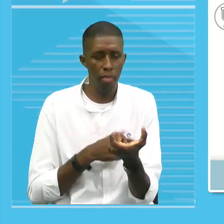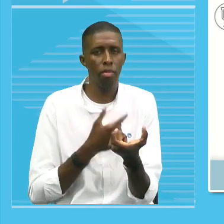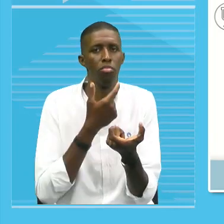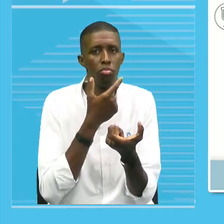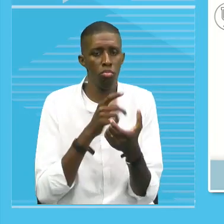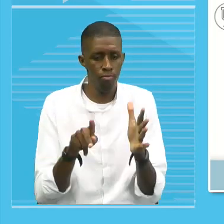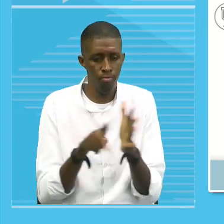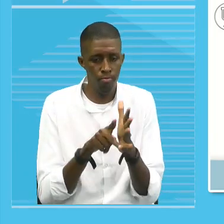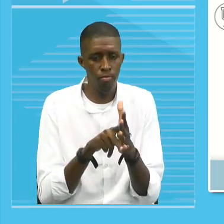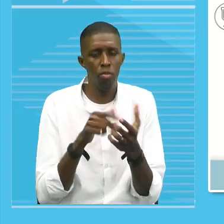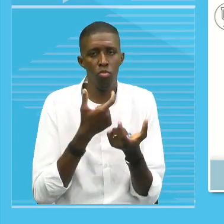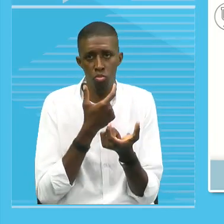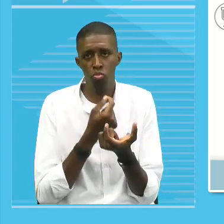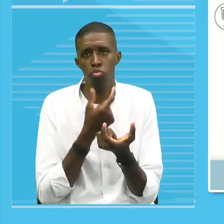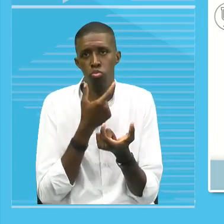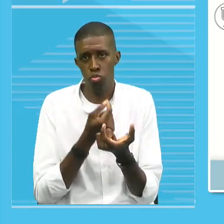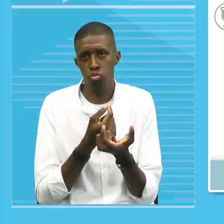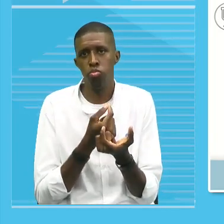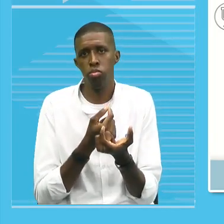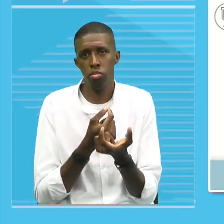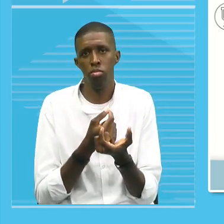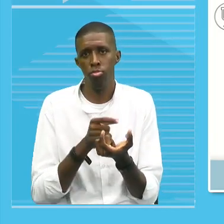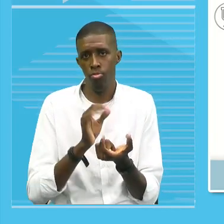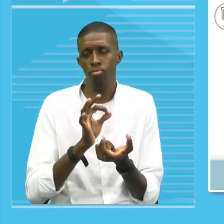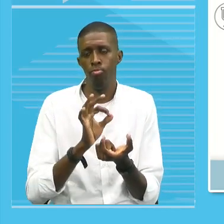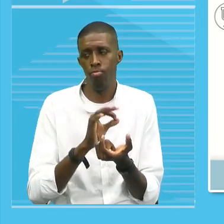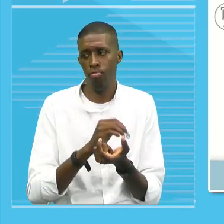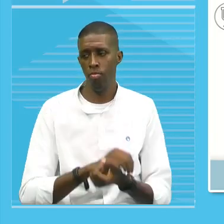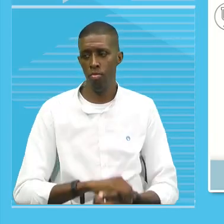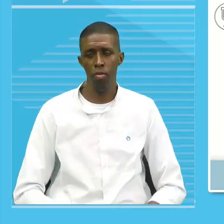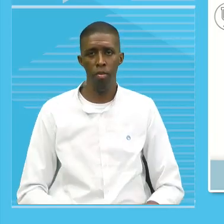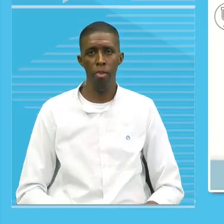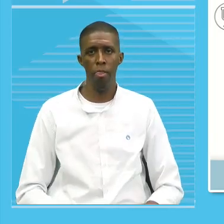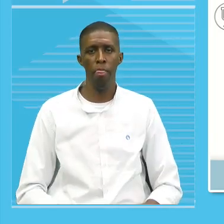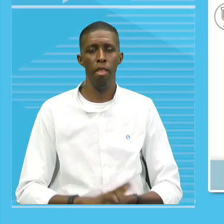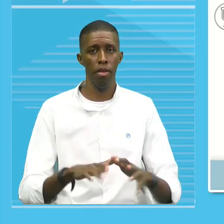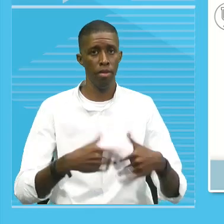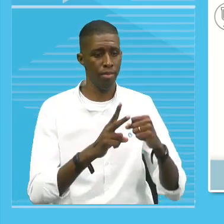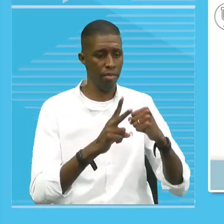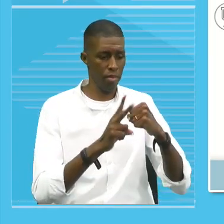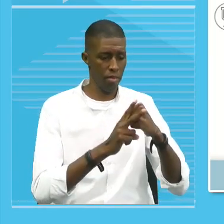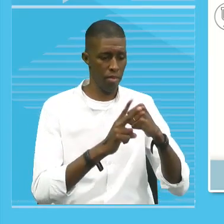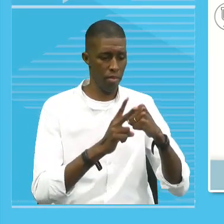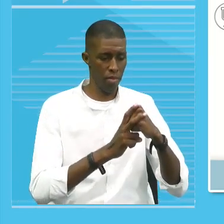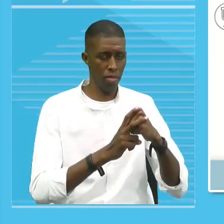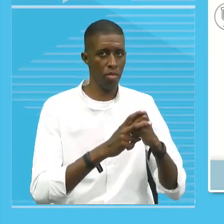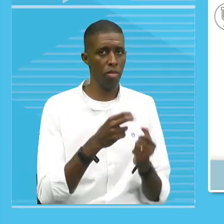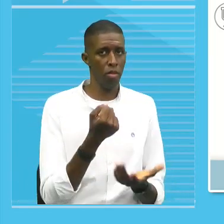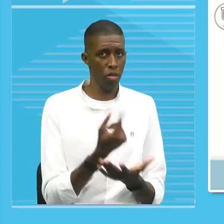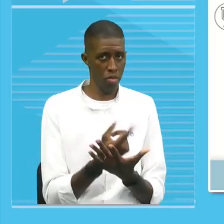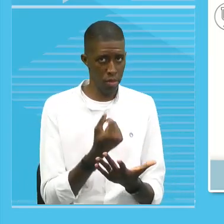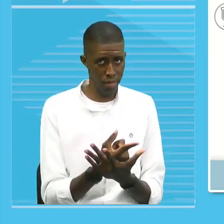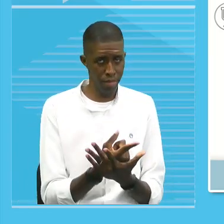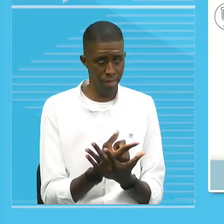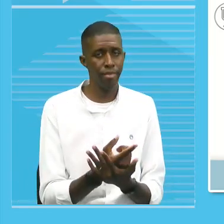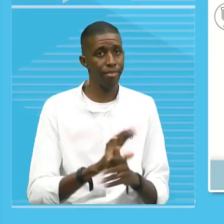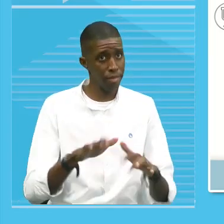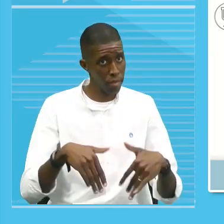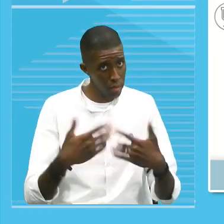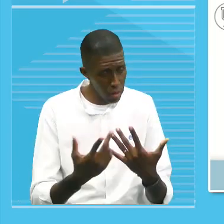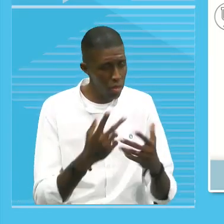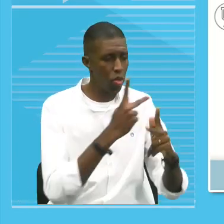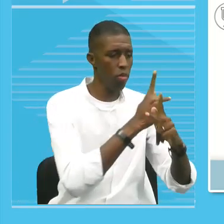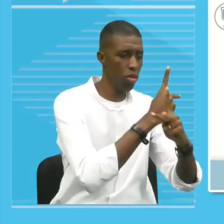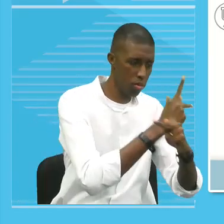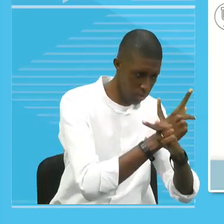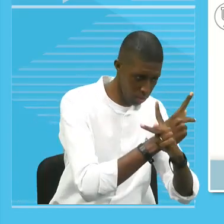o pronome vai vir para o antes do verbo que é o verbo comprar fica no extras padres